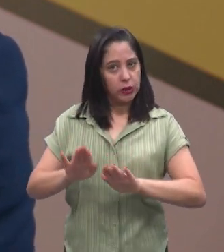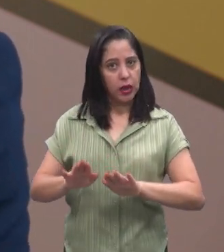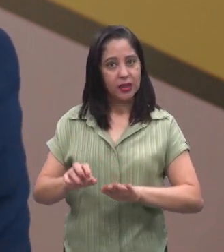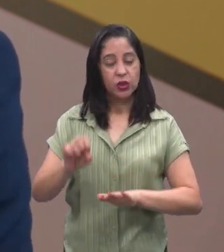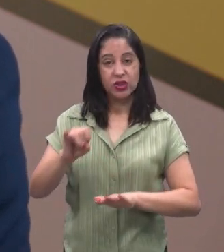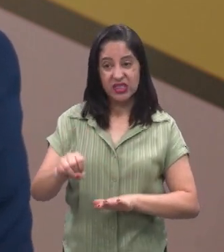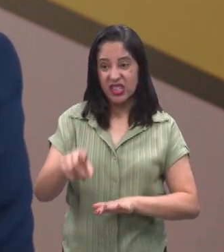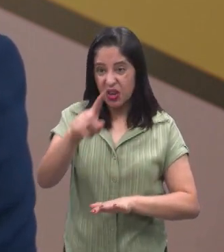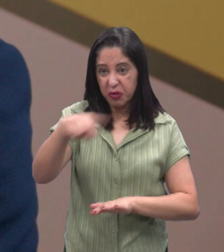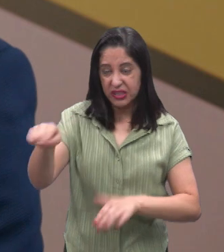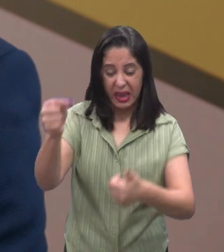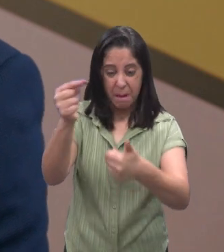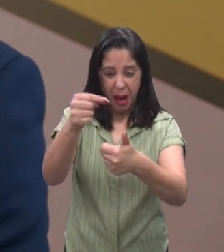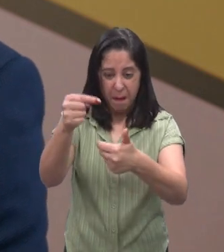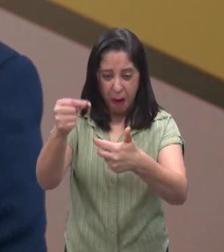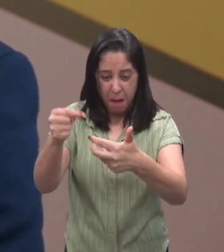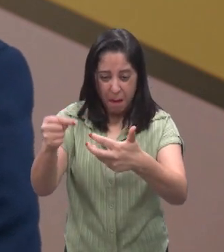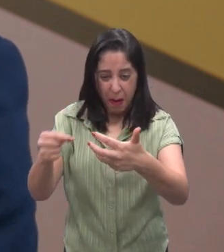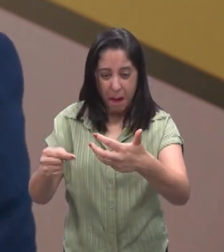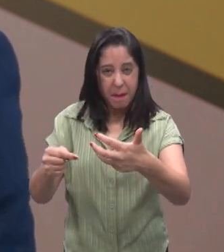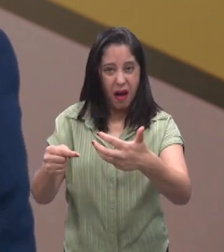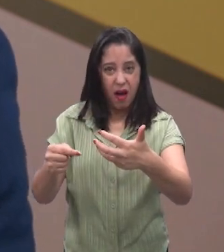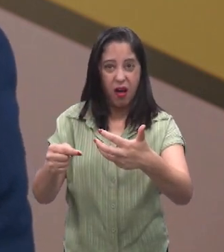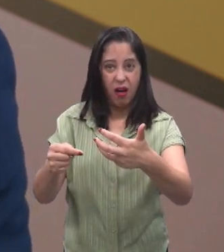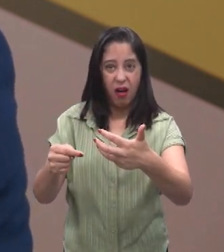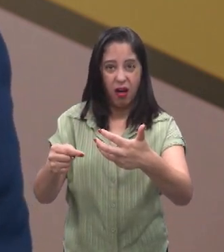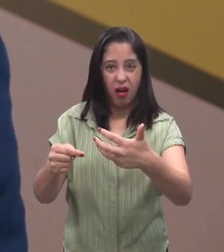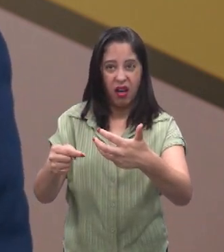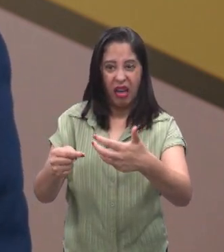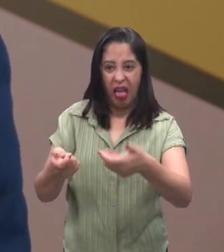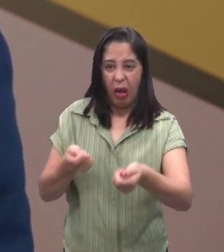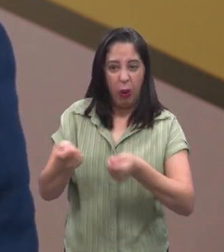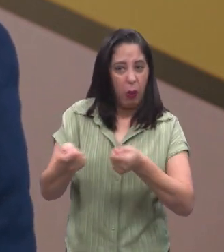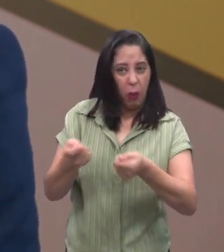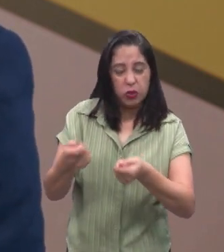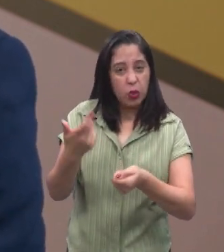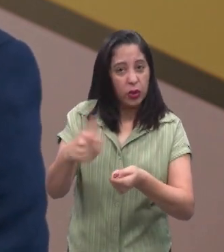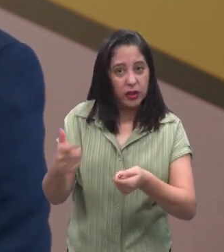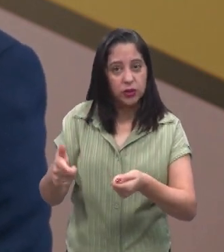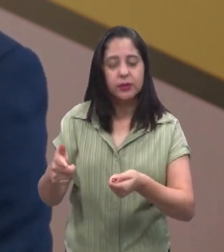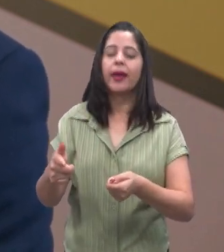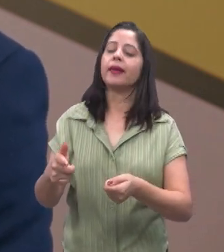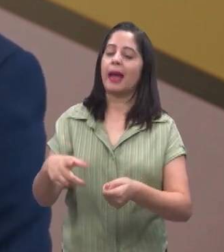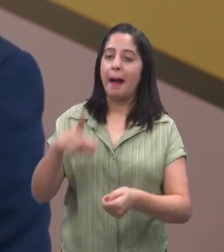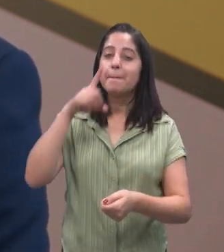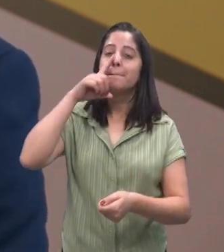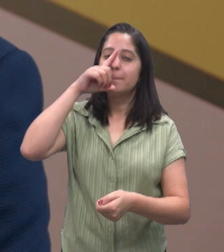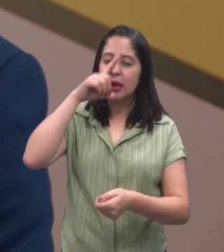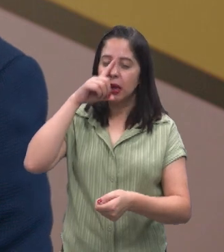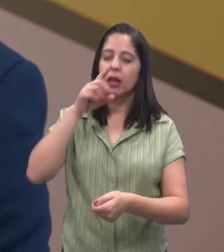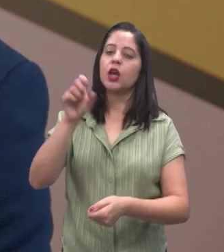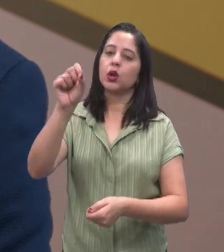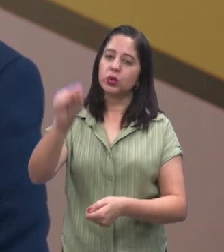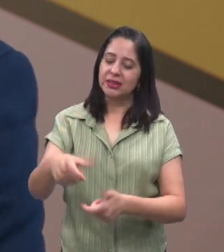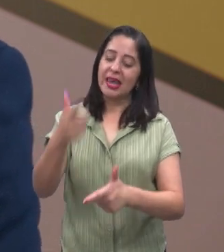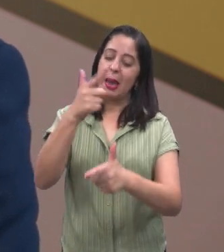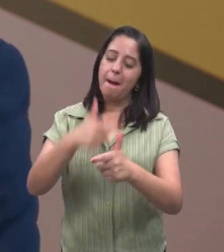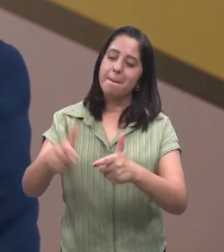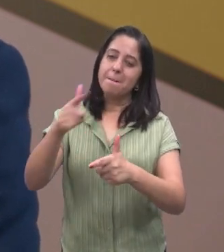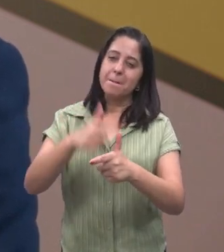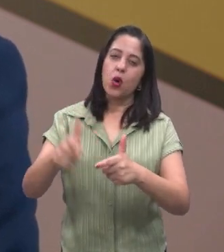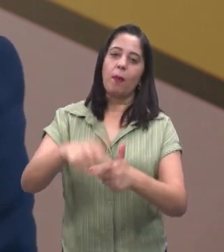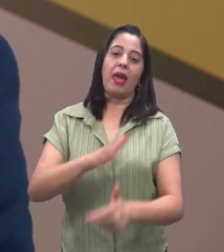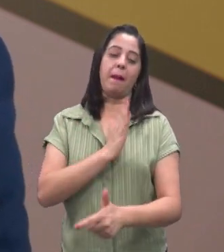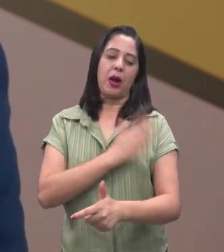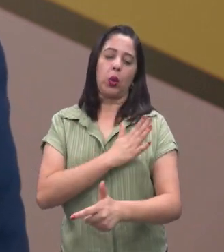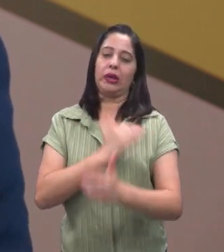tem mais de um fator ou vários fatores e estão descontrolados, a chance é que você pode realmente, ao longo de décadas,